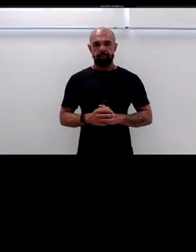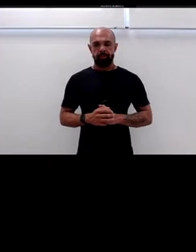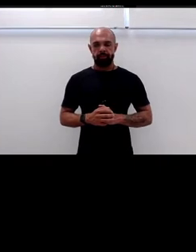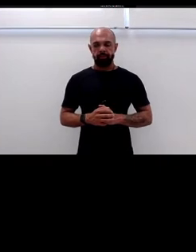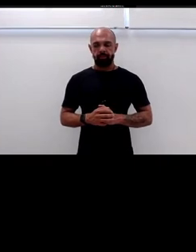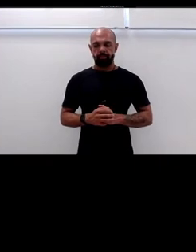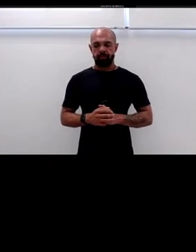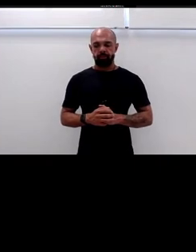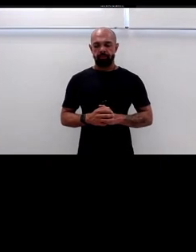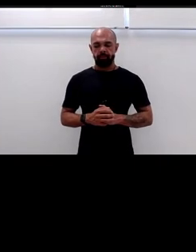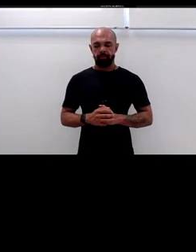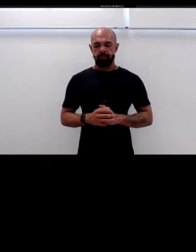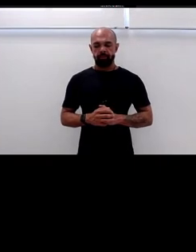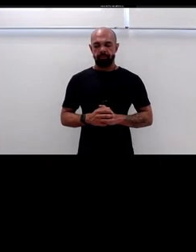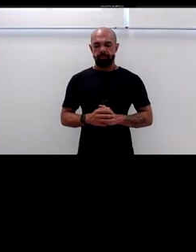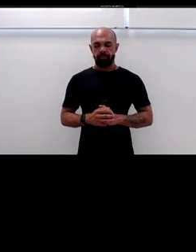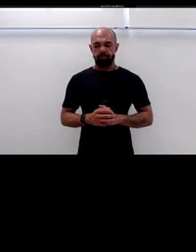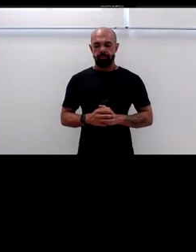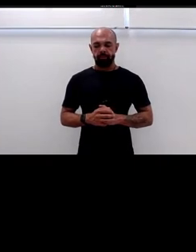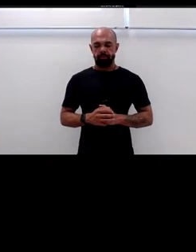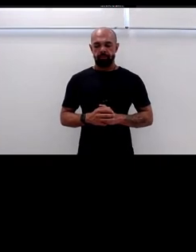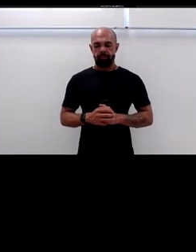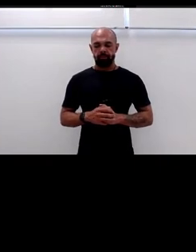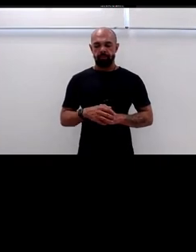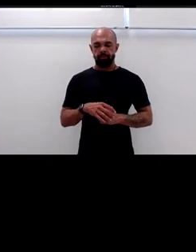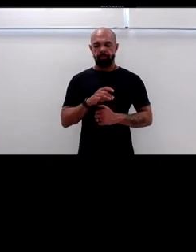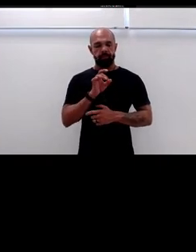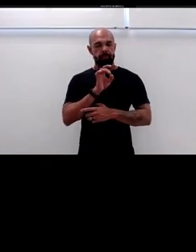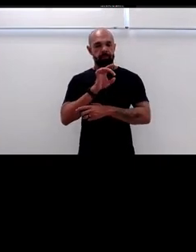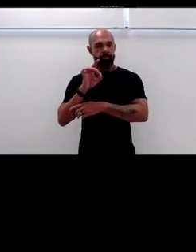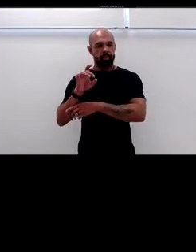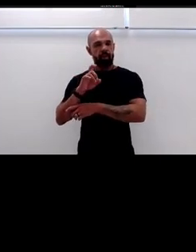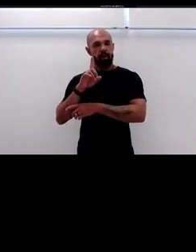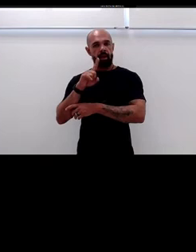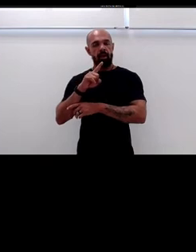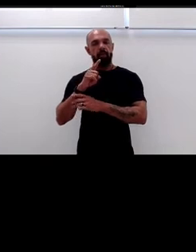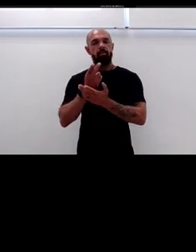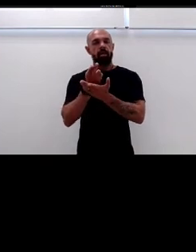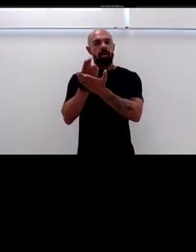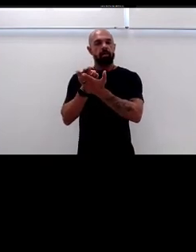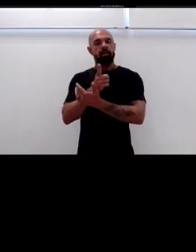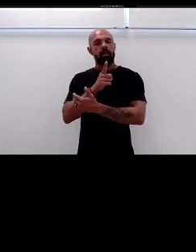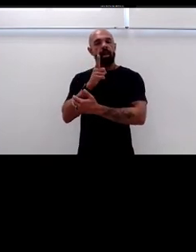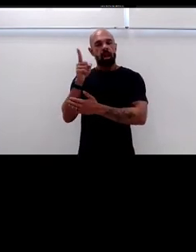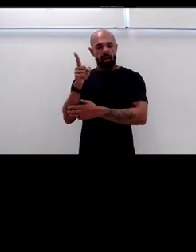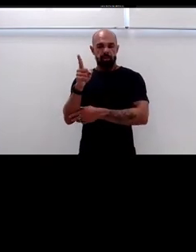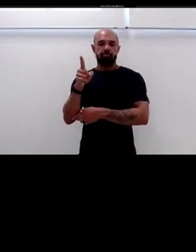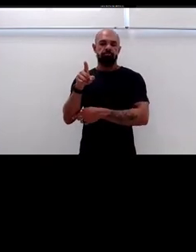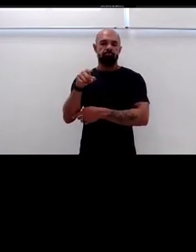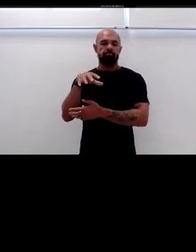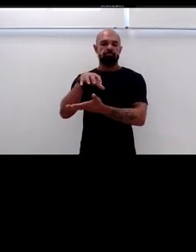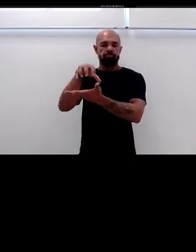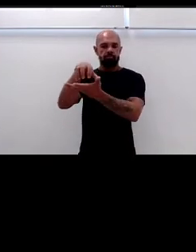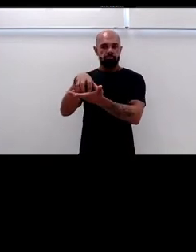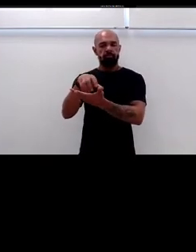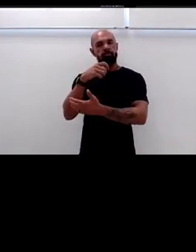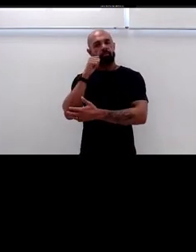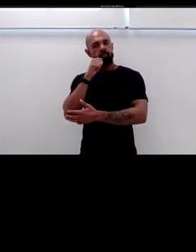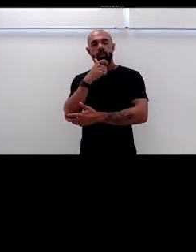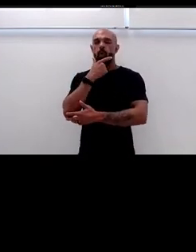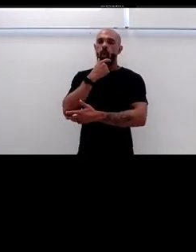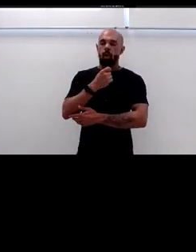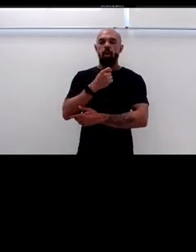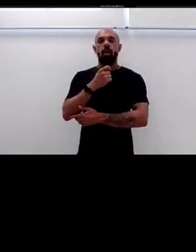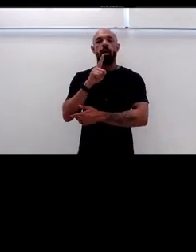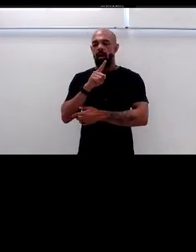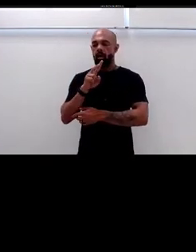Cada personagem desse vai ser um paciente que foi internado lá na colônia, né? Mulheres e homens. Eles vão vir por